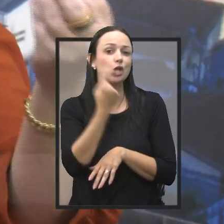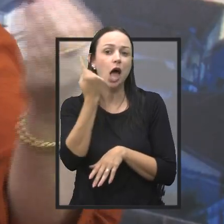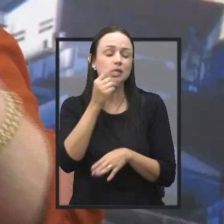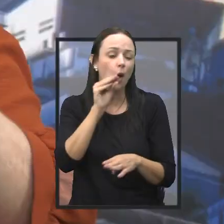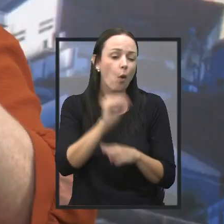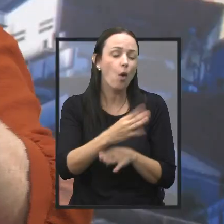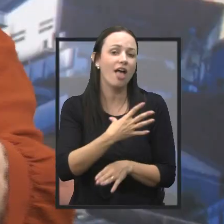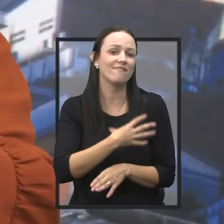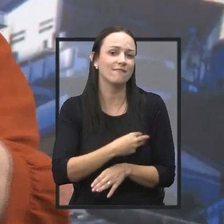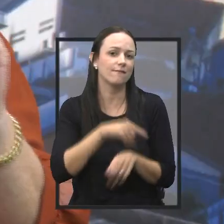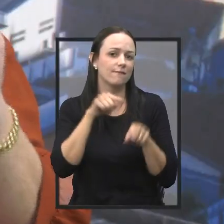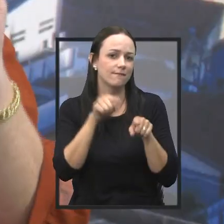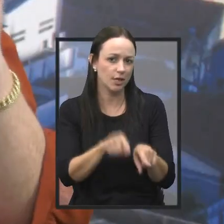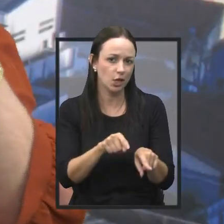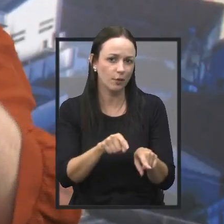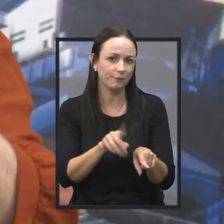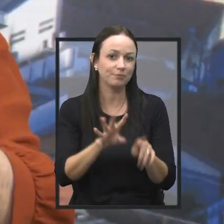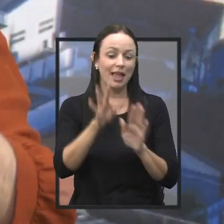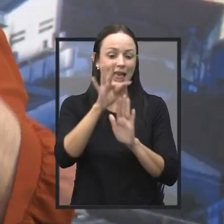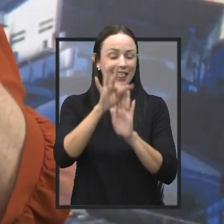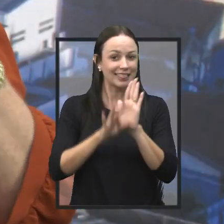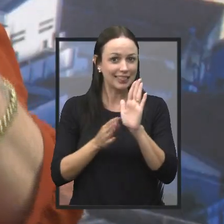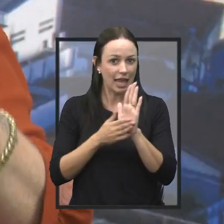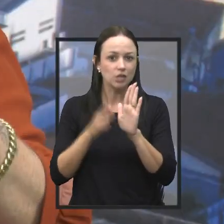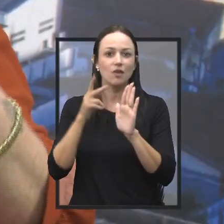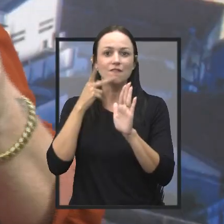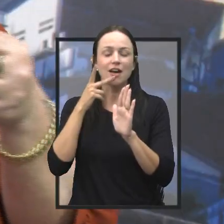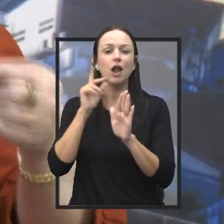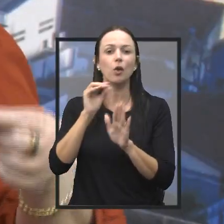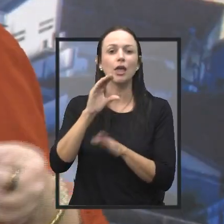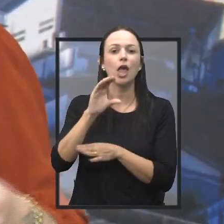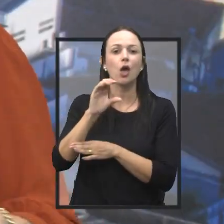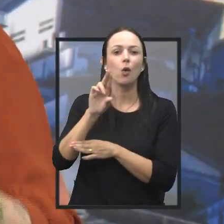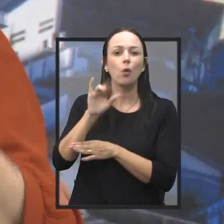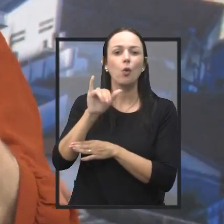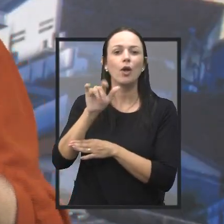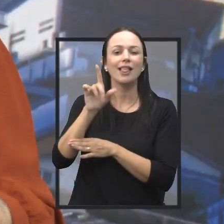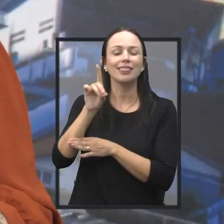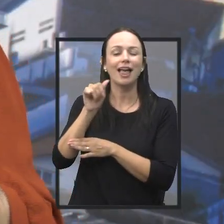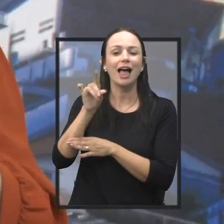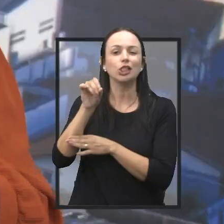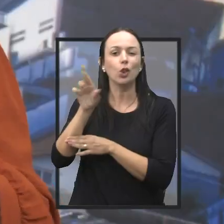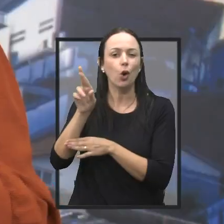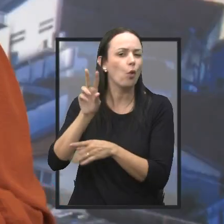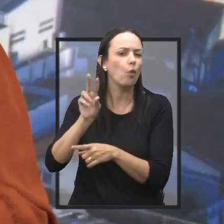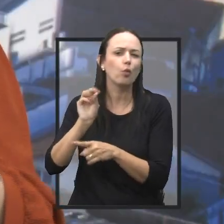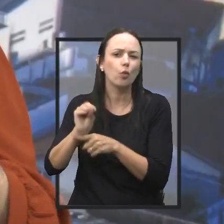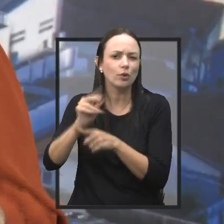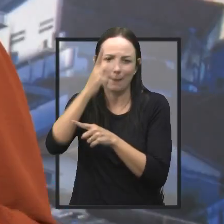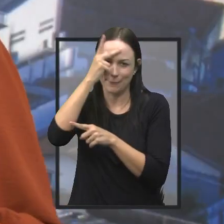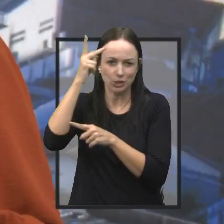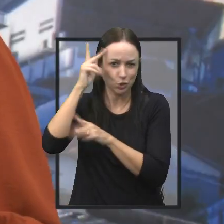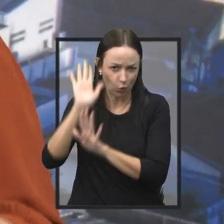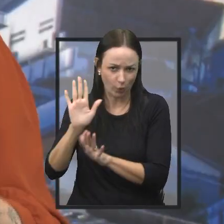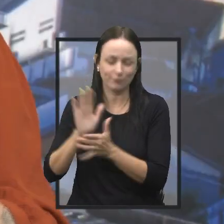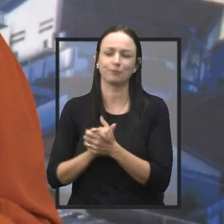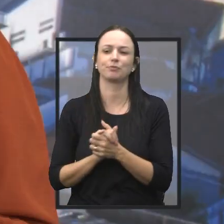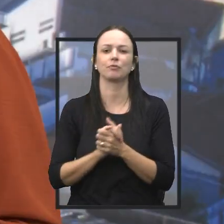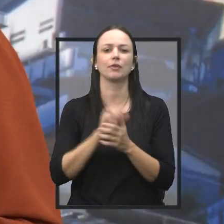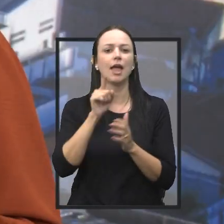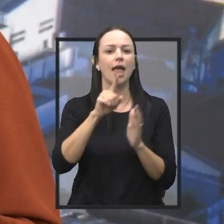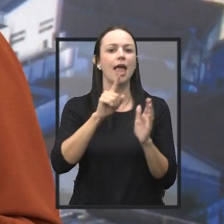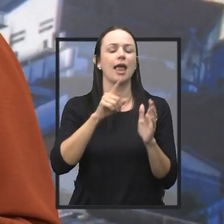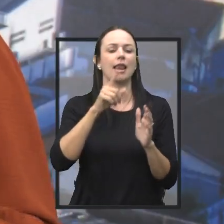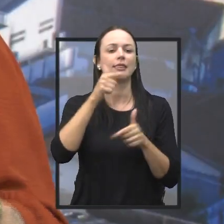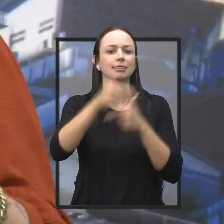também o texto não fala em mães, fala em cuidadores, quem é o cuidador. Que ele possa não ter o desconto do